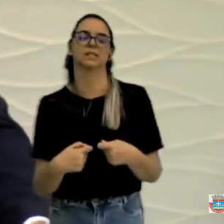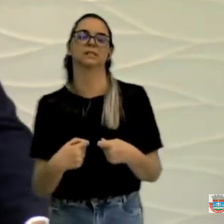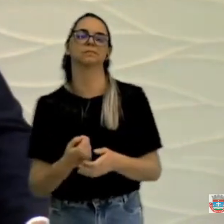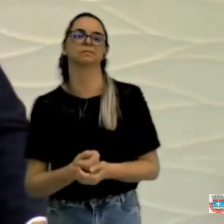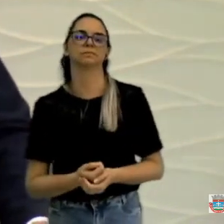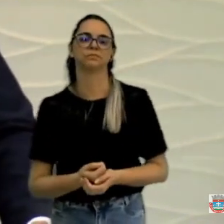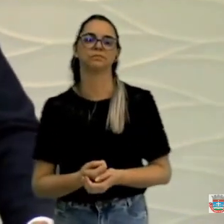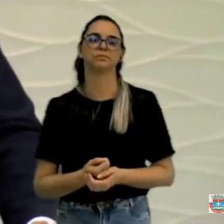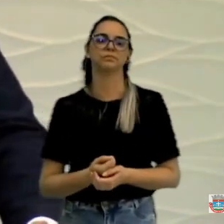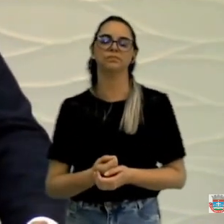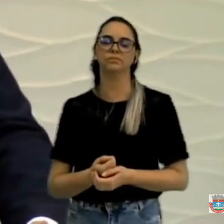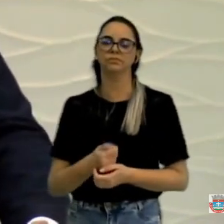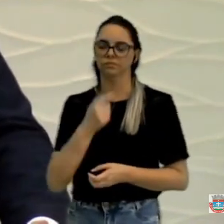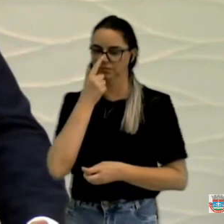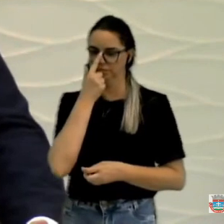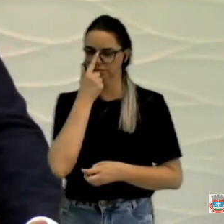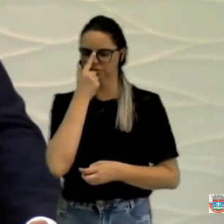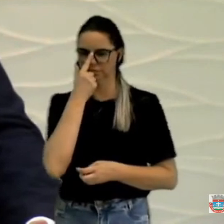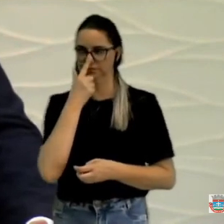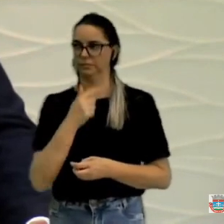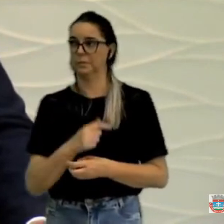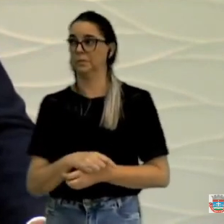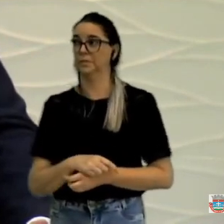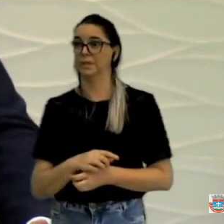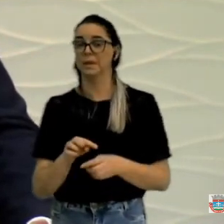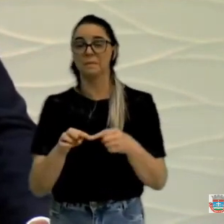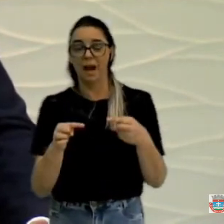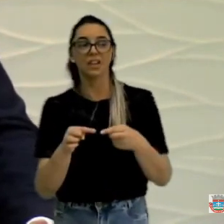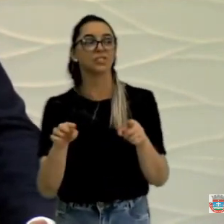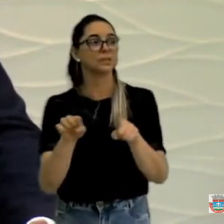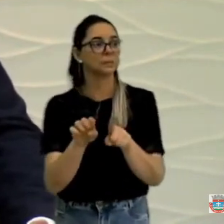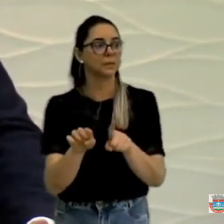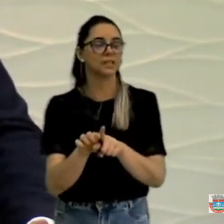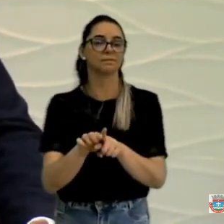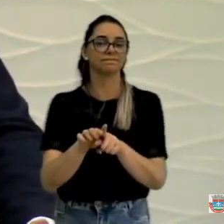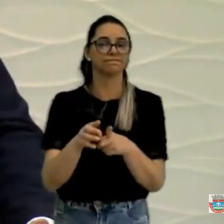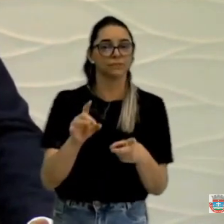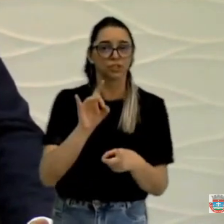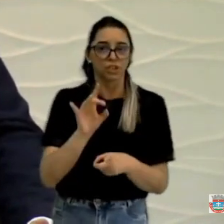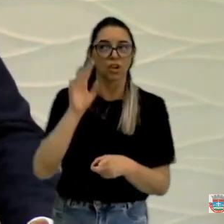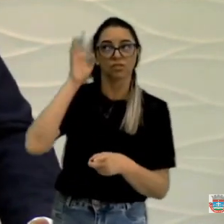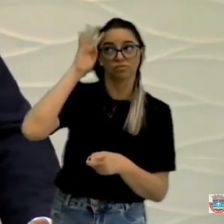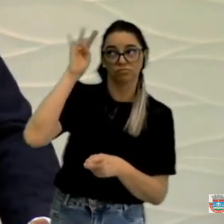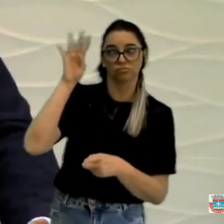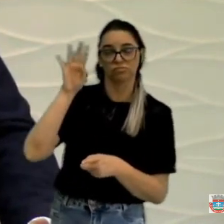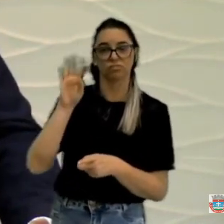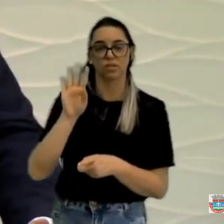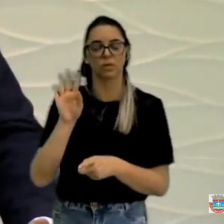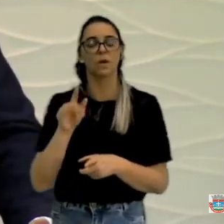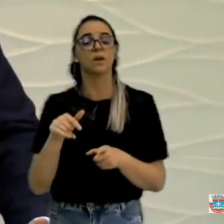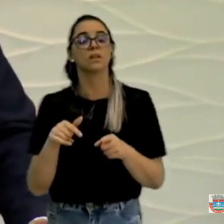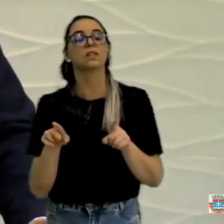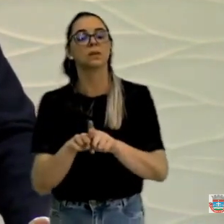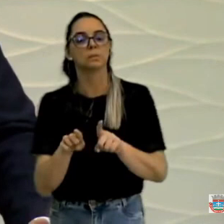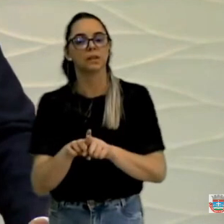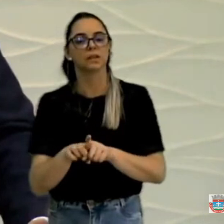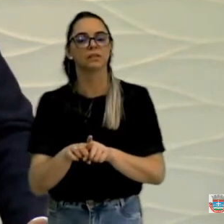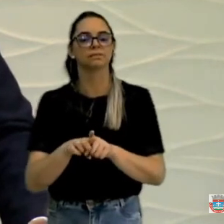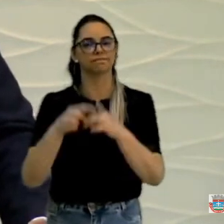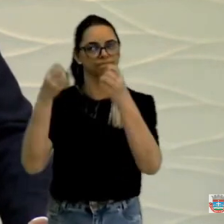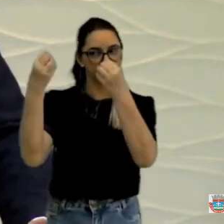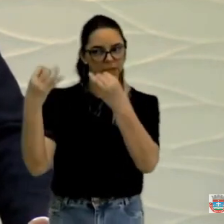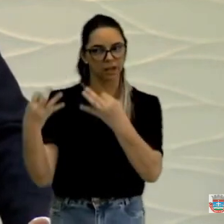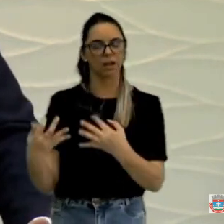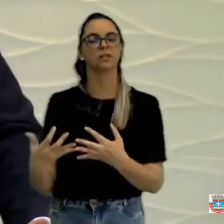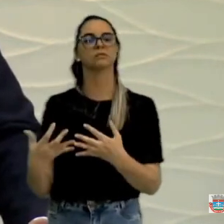mesma população. Mas quero, senhor presidente, além de refletir sobre a Compesa, falar também sobre tantas outras questões